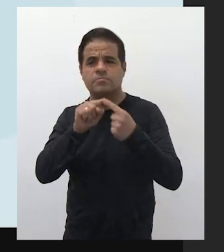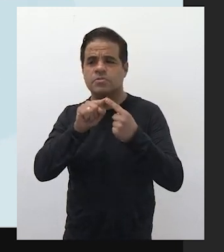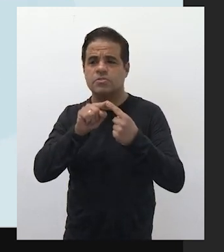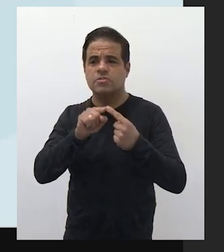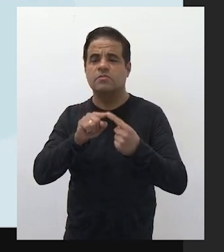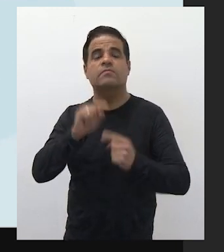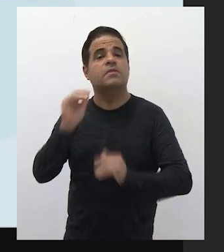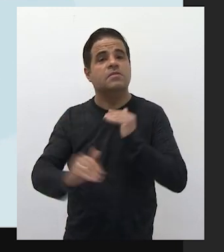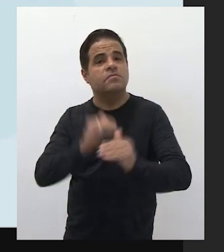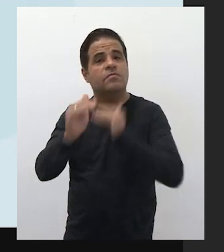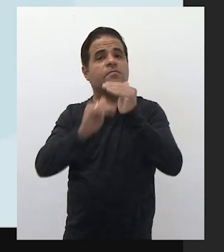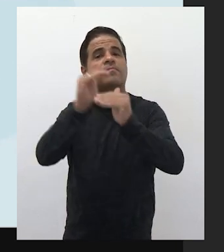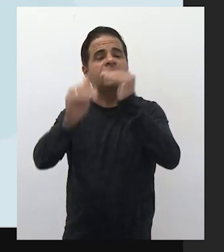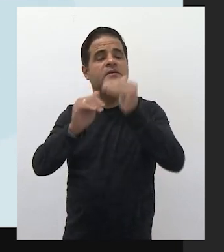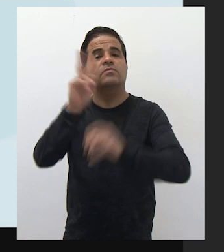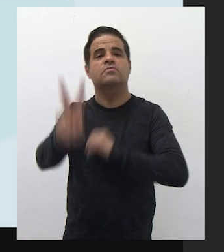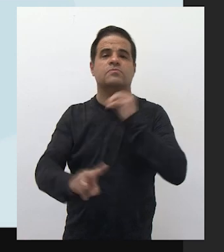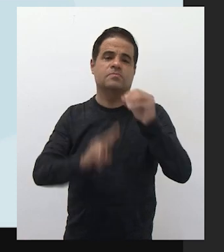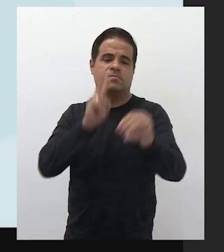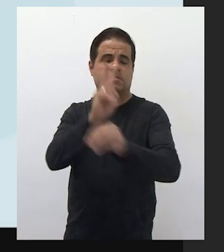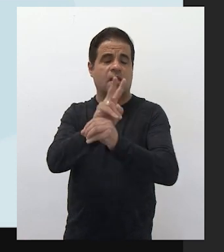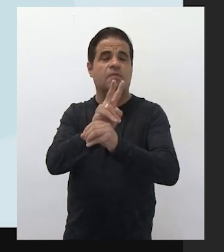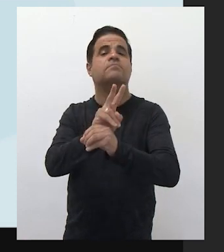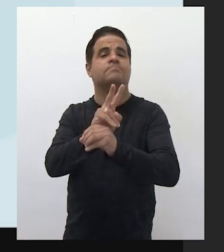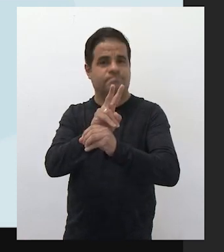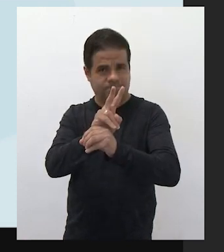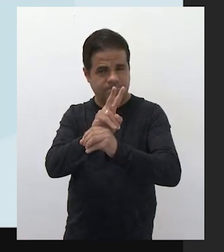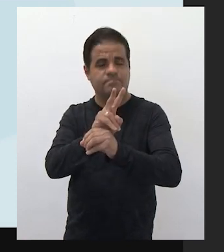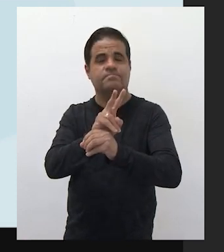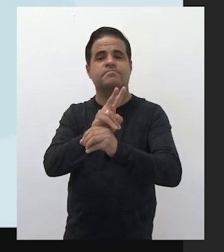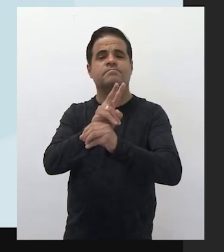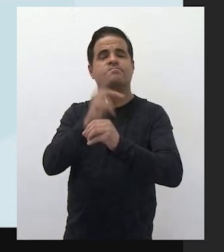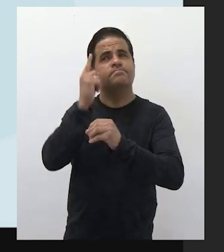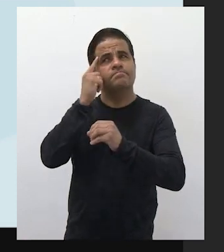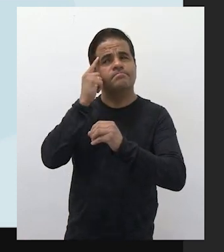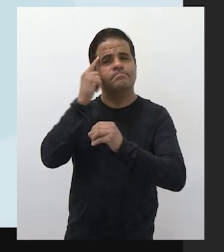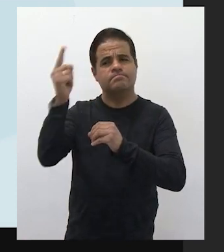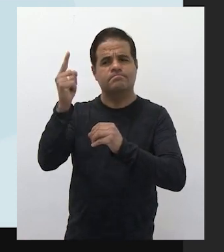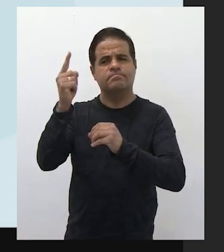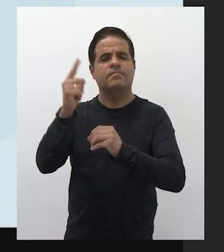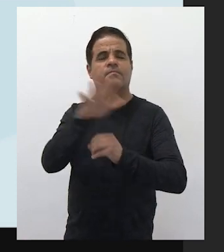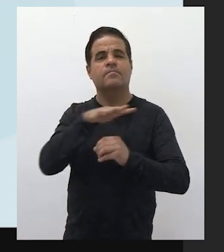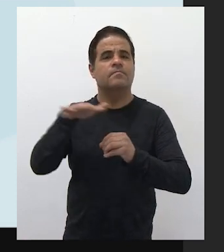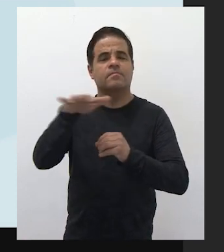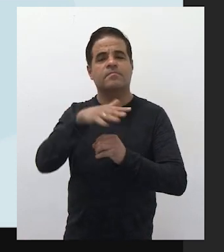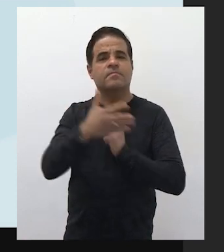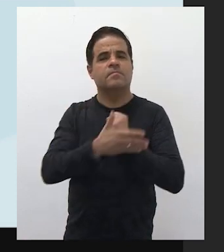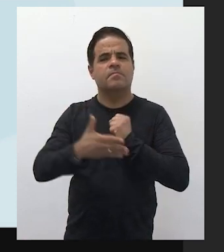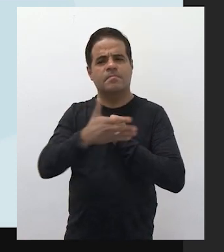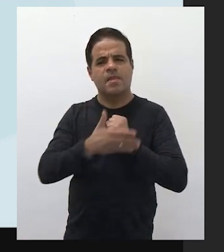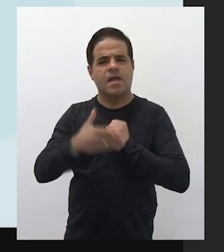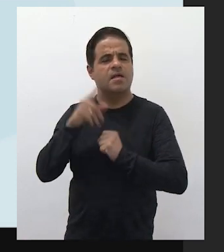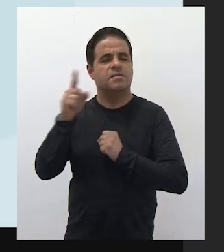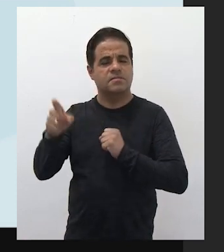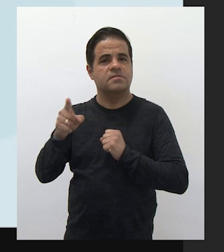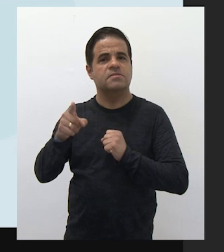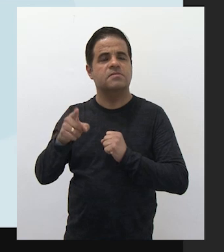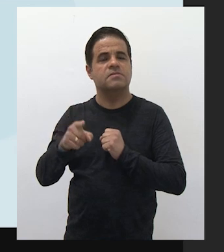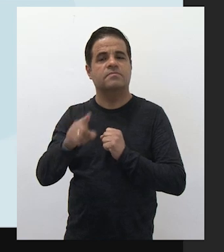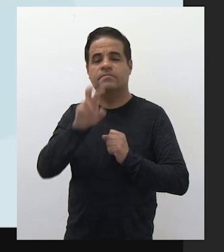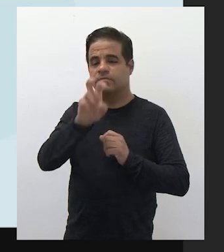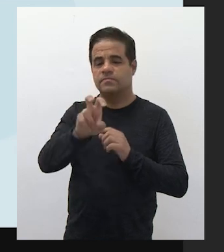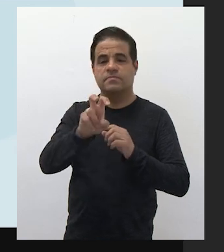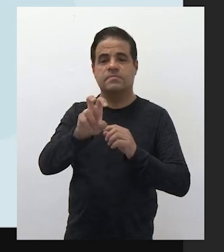de Desenvolvimento Sustentável. E aí ele é ancorado nessa base aqui de